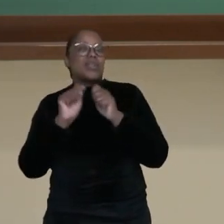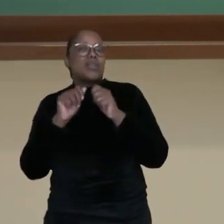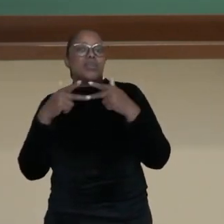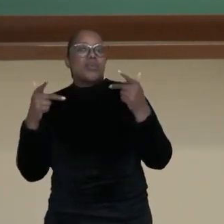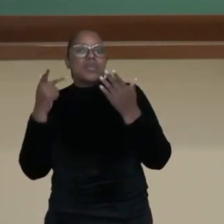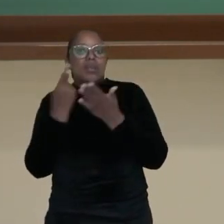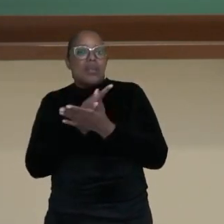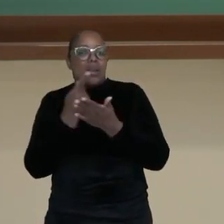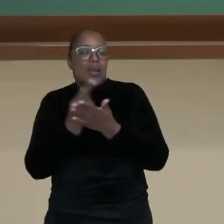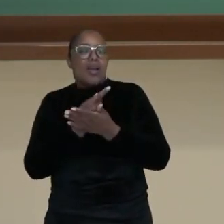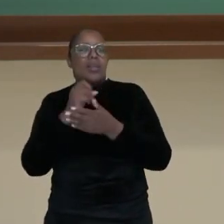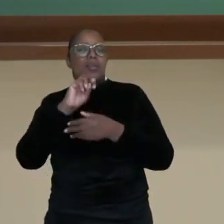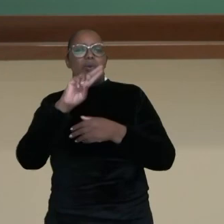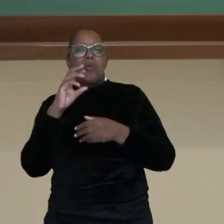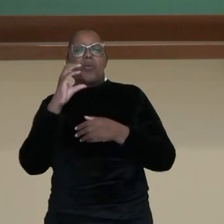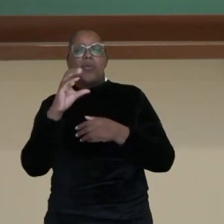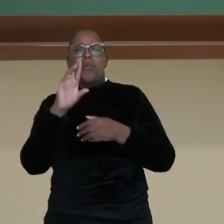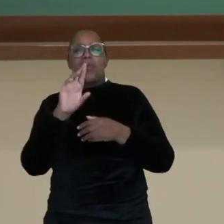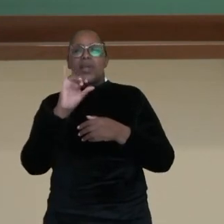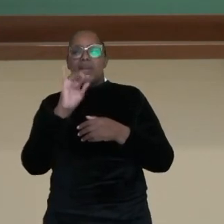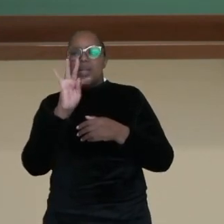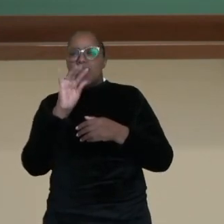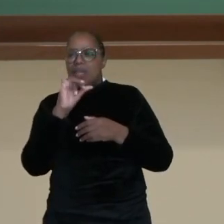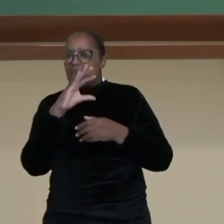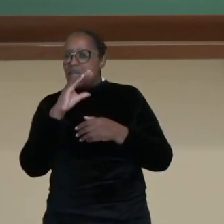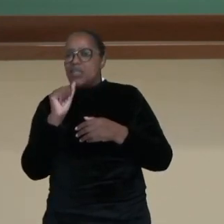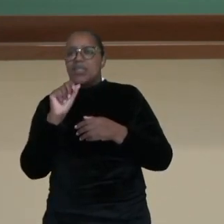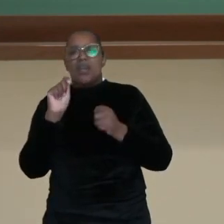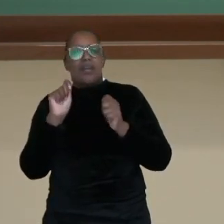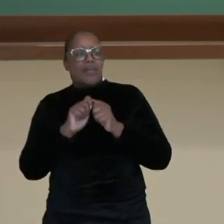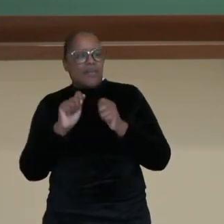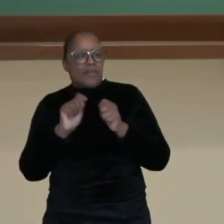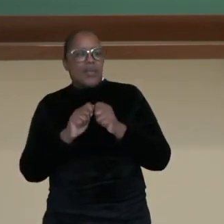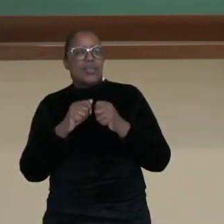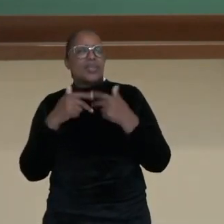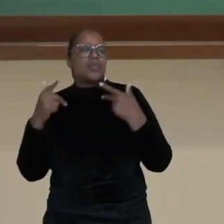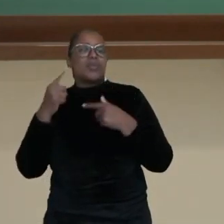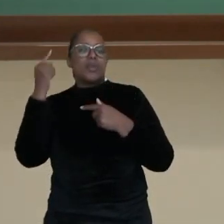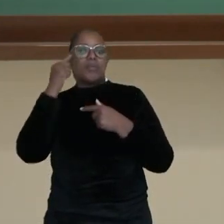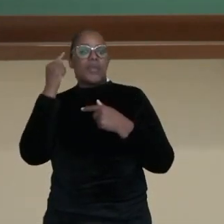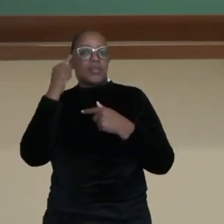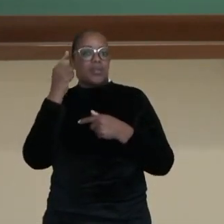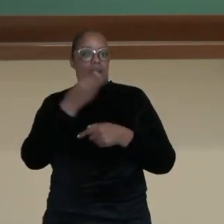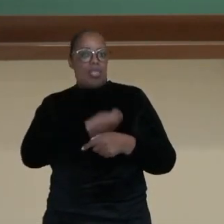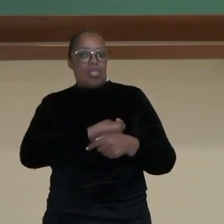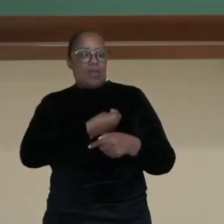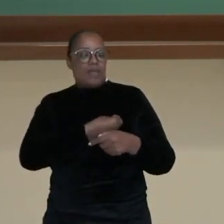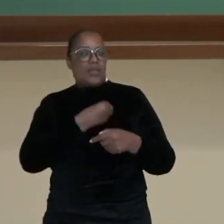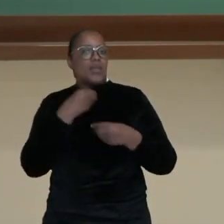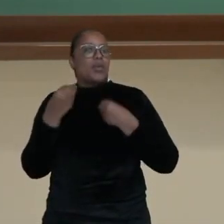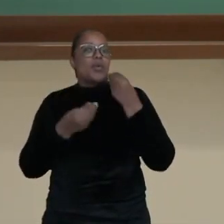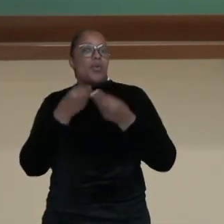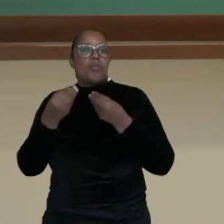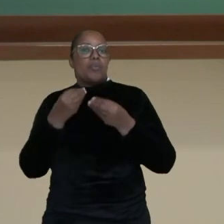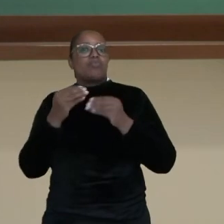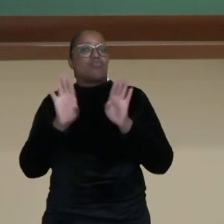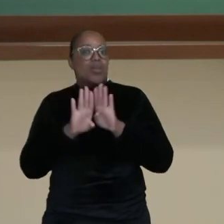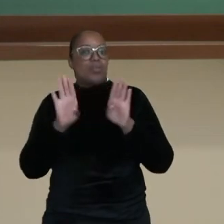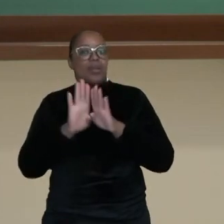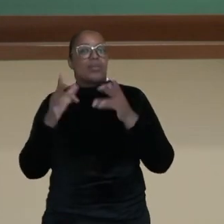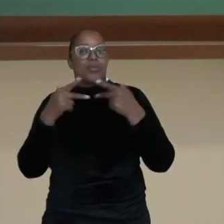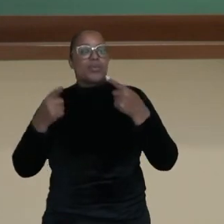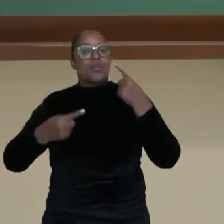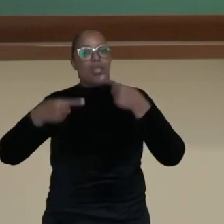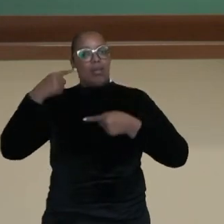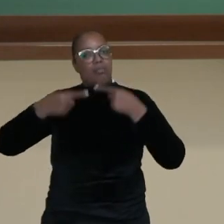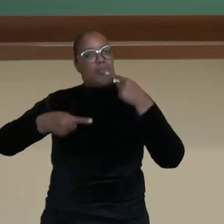quanto menos crítica elas forem, né, menos elas vão pensar na vida dela, na condição em que elas estão, inclusive na condição política em que